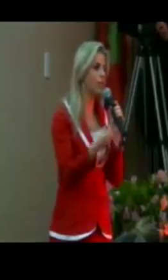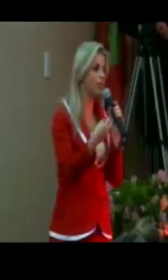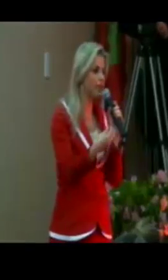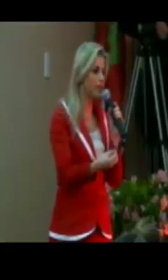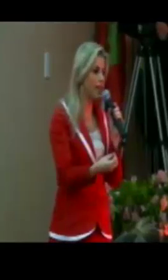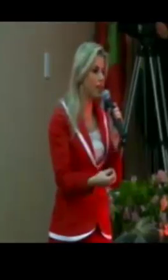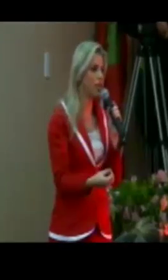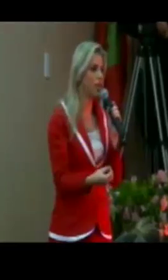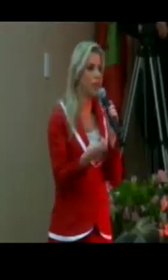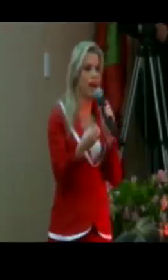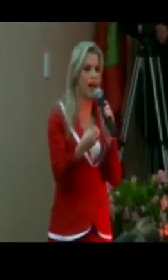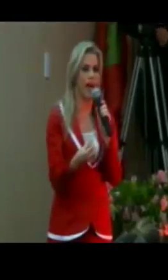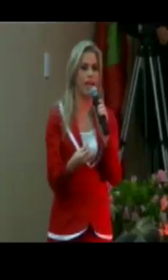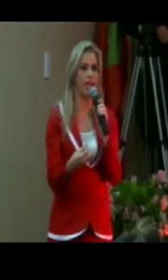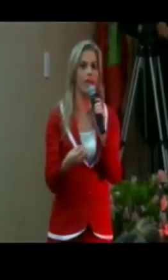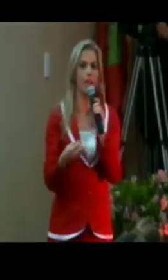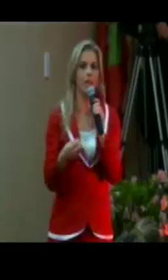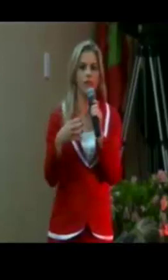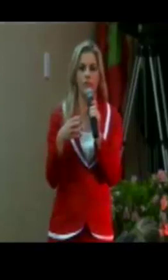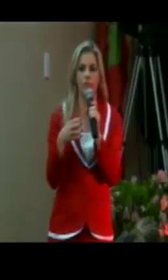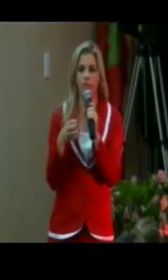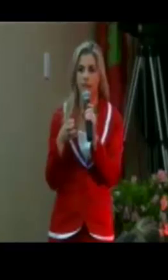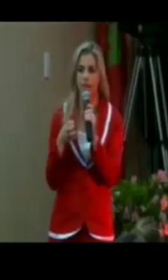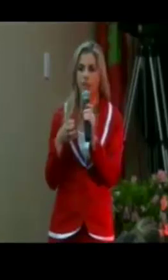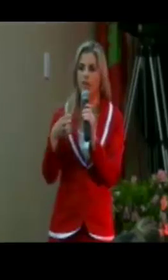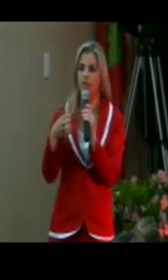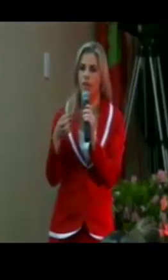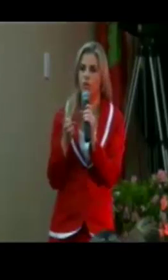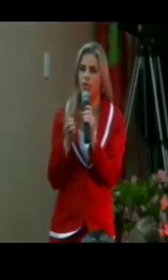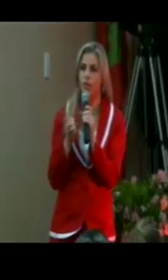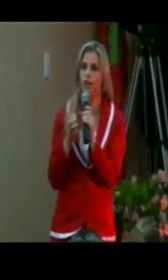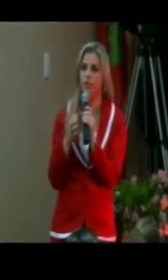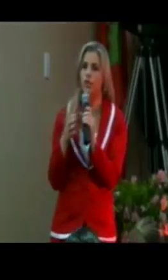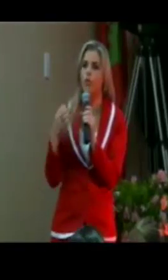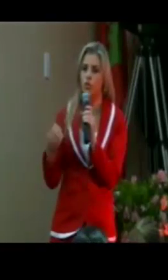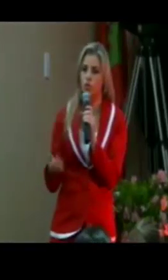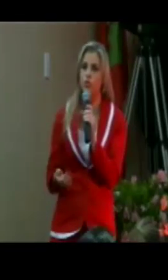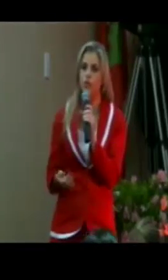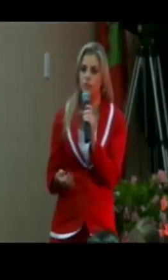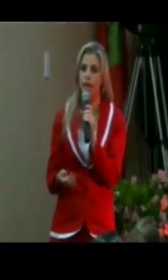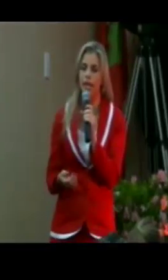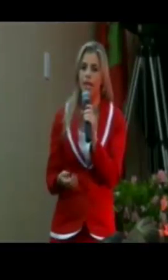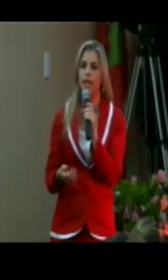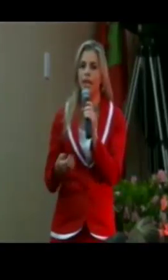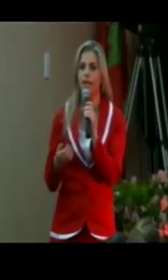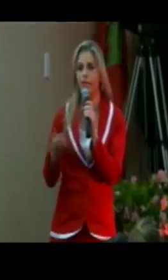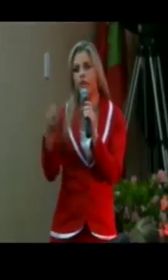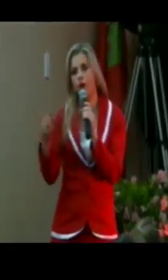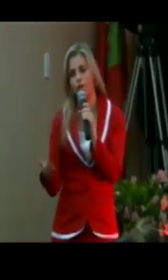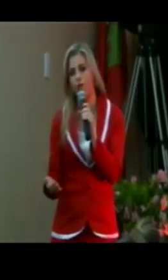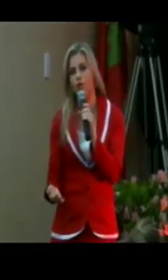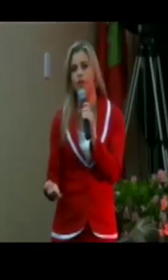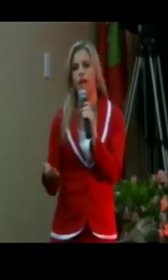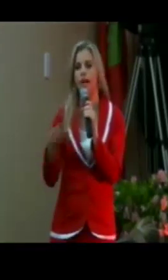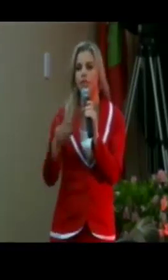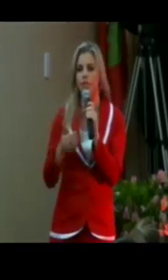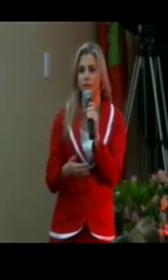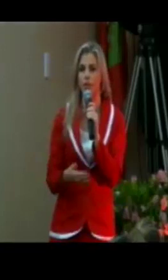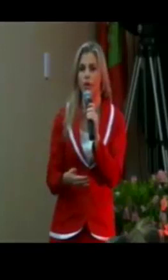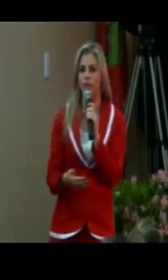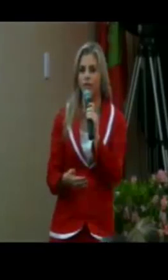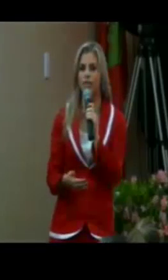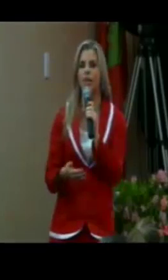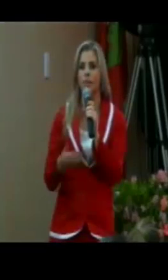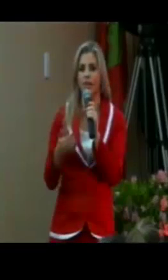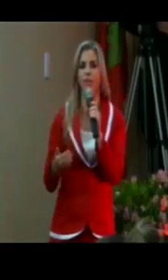ideia também é fazer uma articulação com as câmaras da região, da ANREC, para que nós possamos fazer alguns trabalhos em conjunto também, e não só